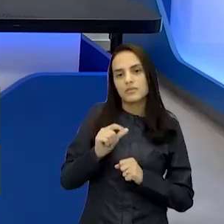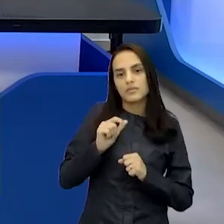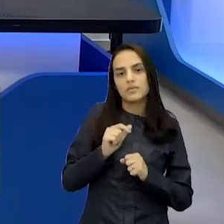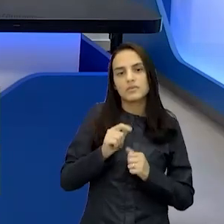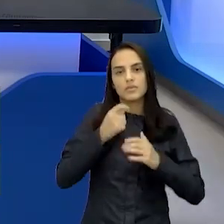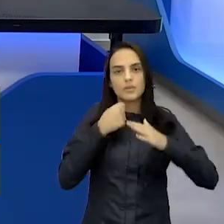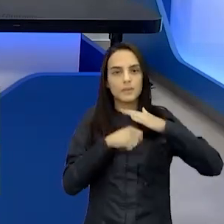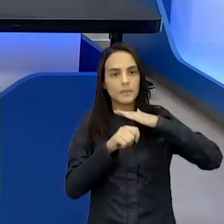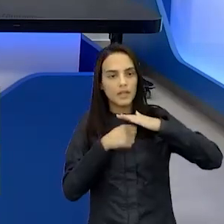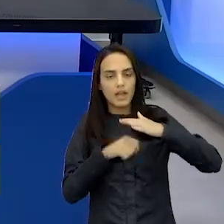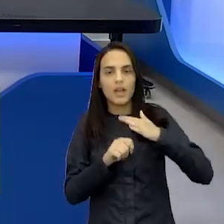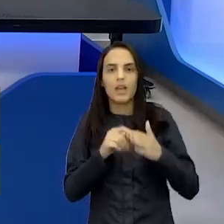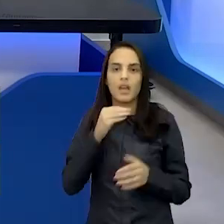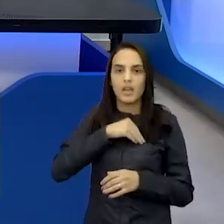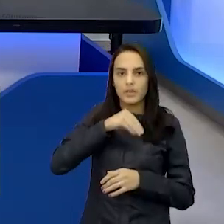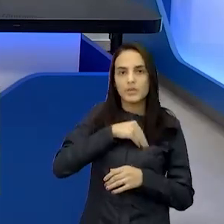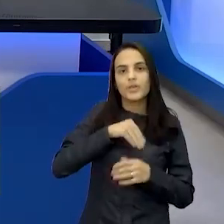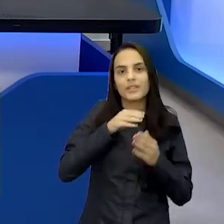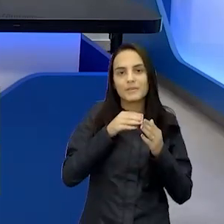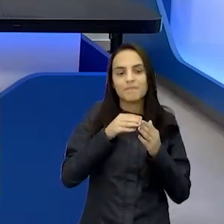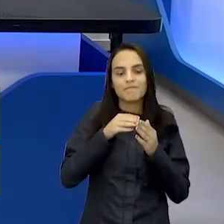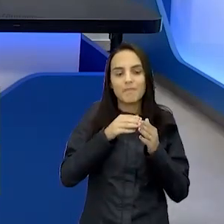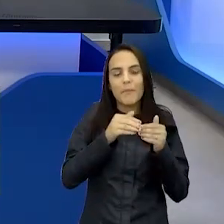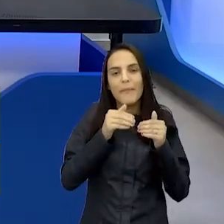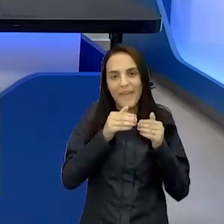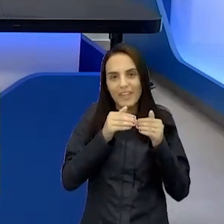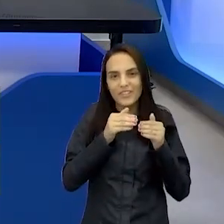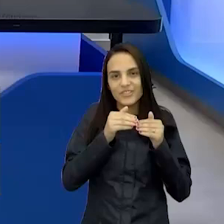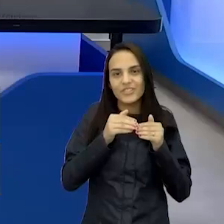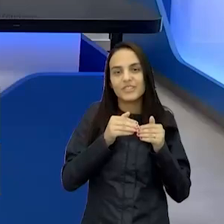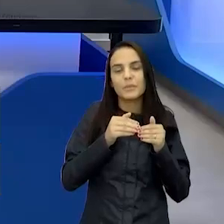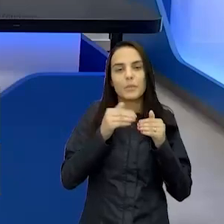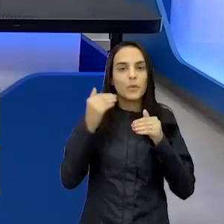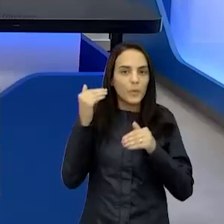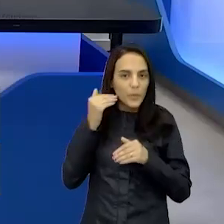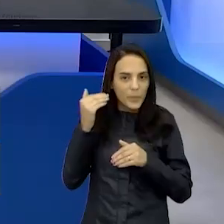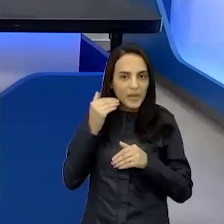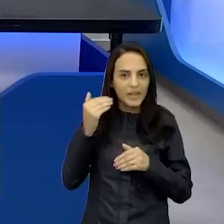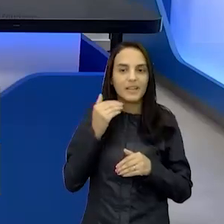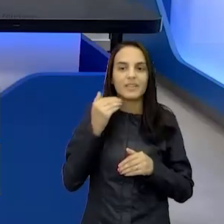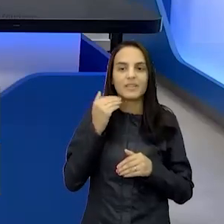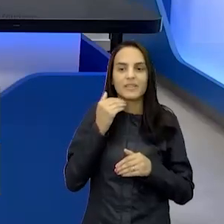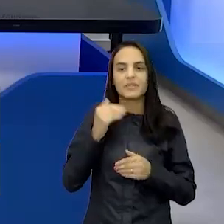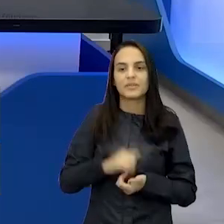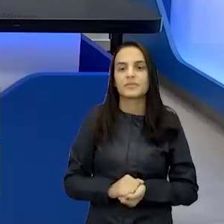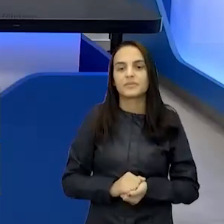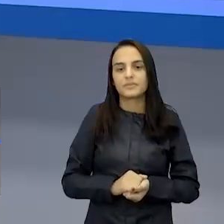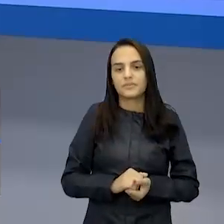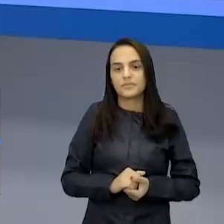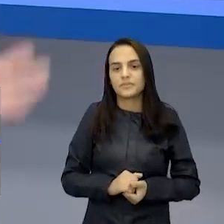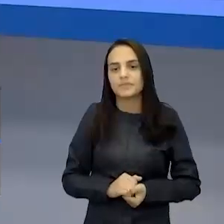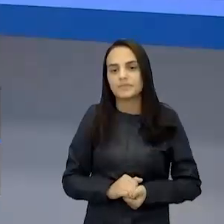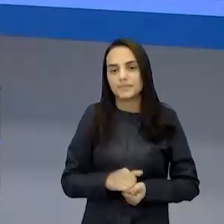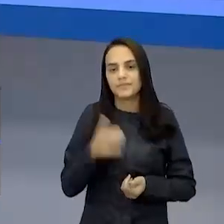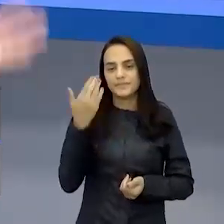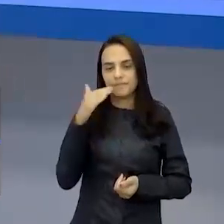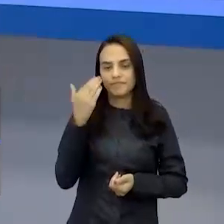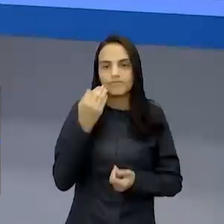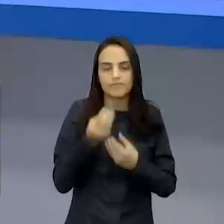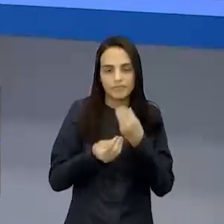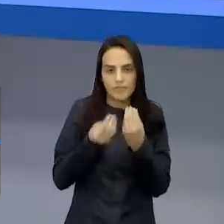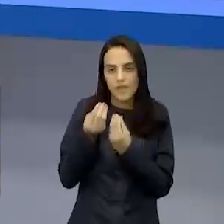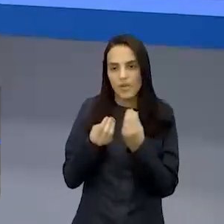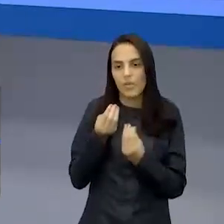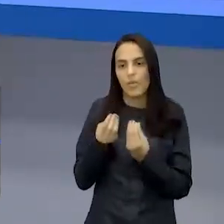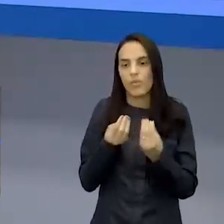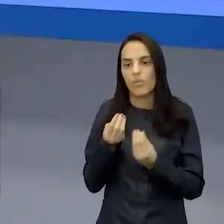Um empréstimo que a gente pega ali no banco de um valor menor e que a gente paga em menos parcelas. Tá, então ele vai entender essa parte, como funciona